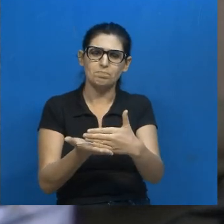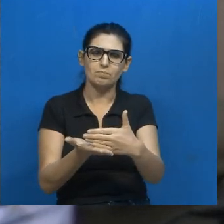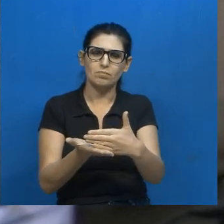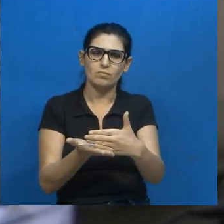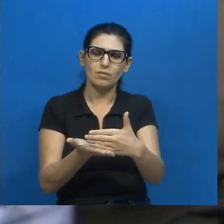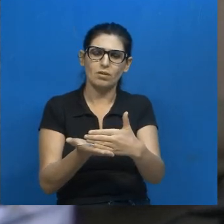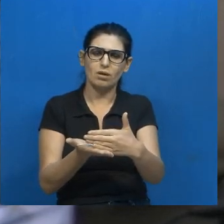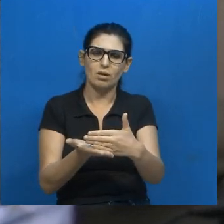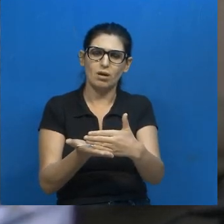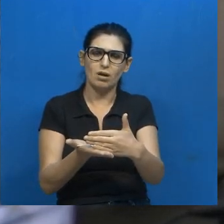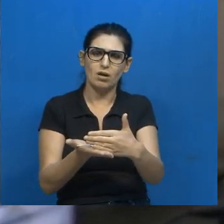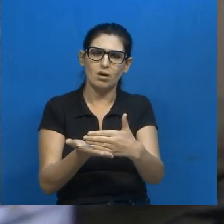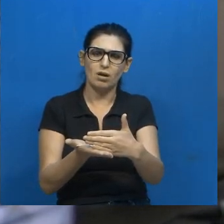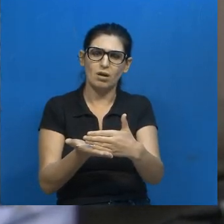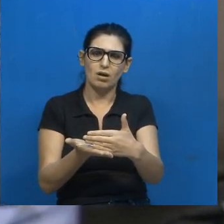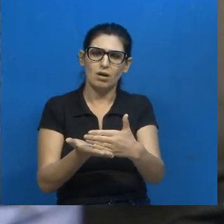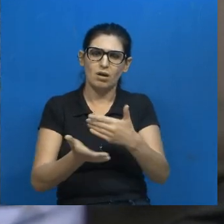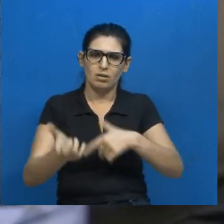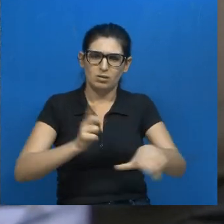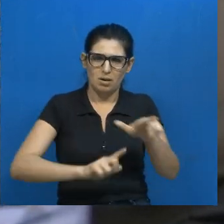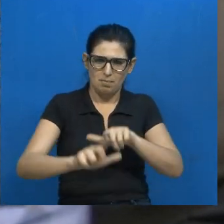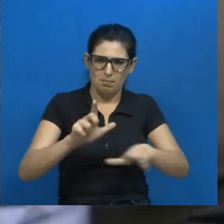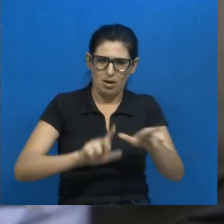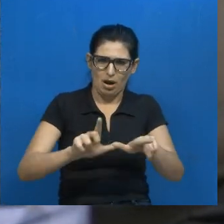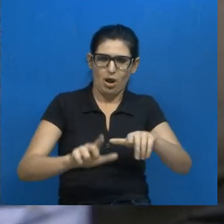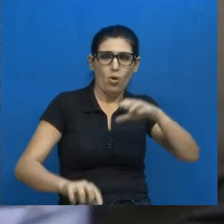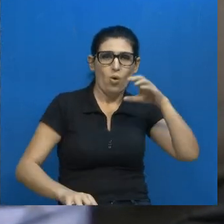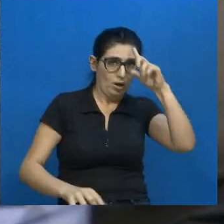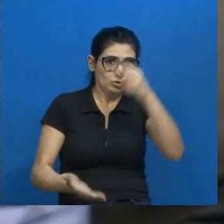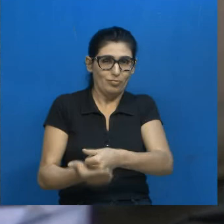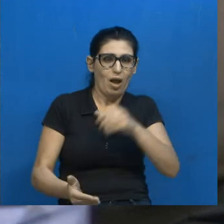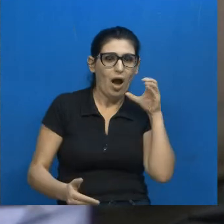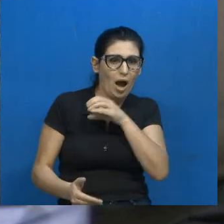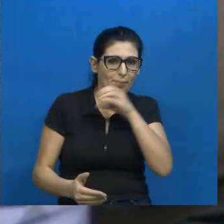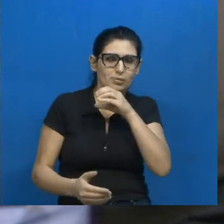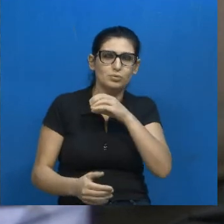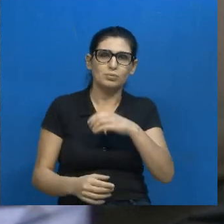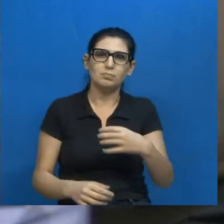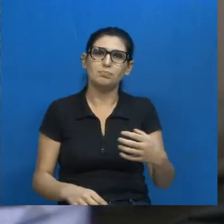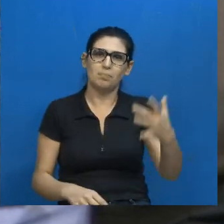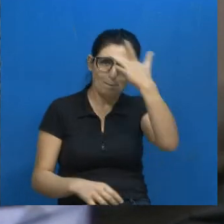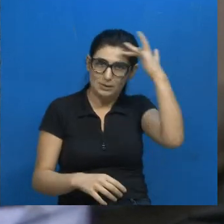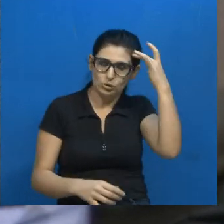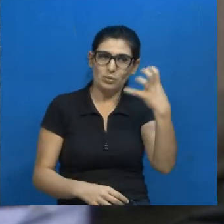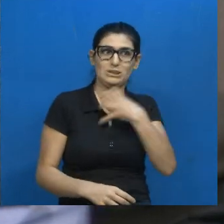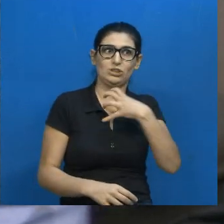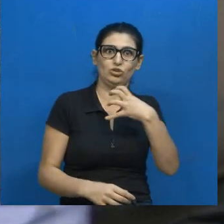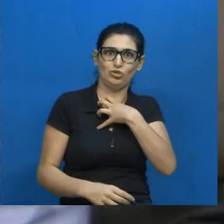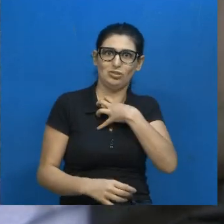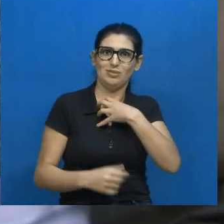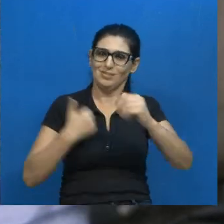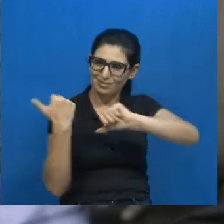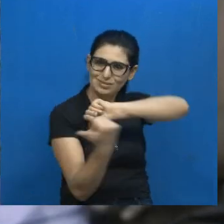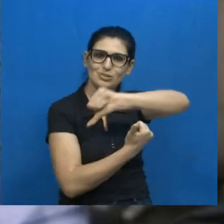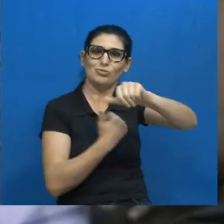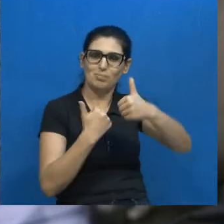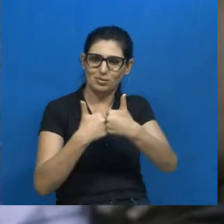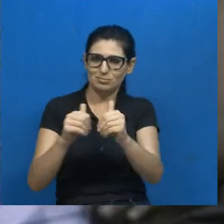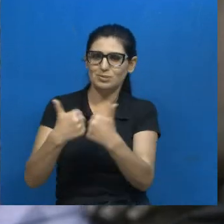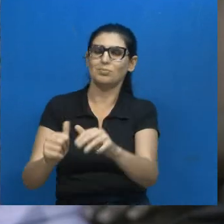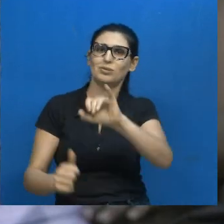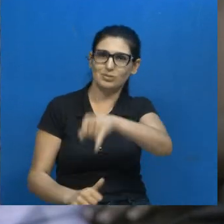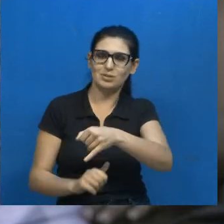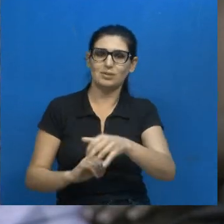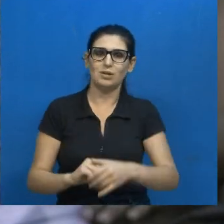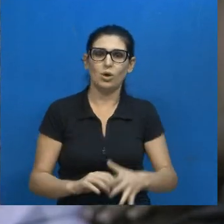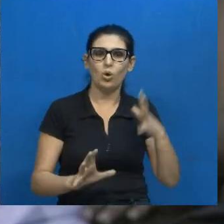começa a fazer o trabalho, já começa a surtir o efeito para que a população sinta o que está acontecendo. Perfeito? Então, eu sei o que tem agora.